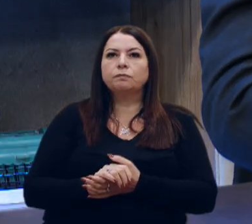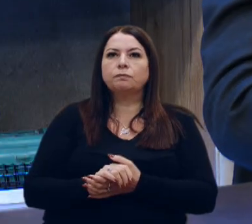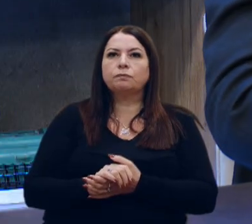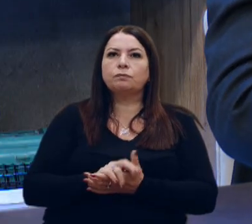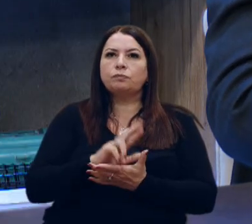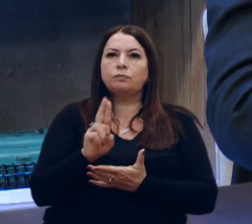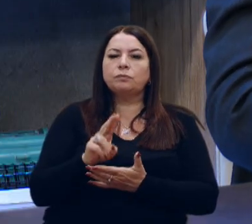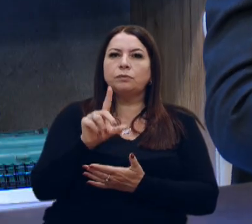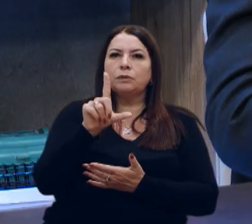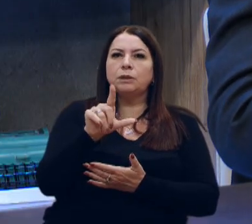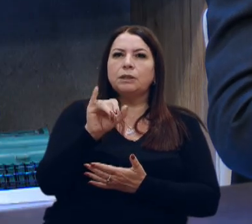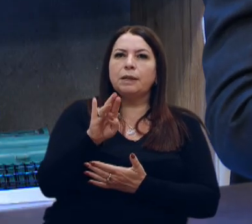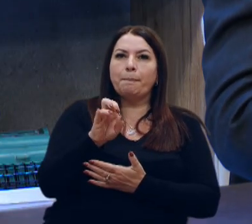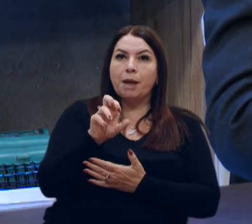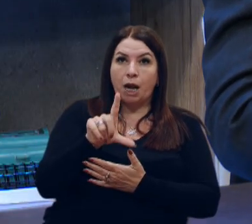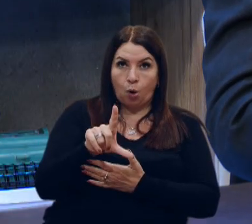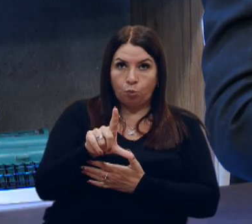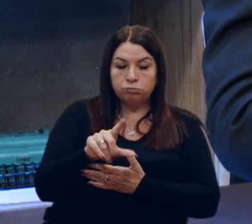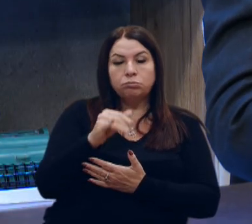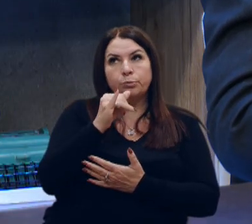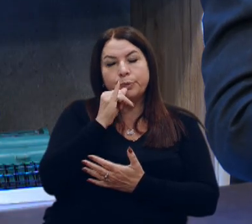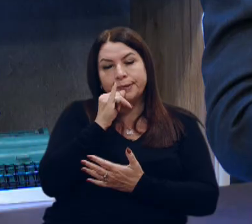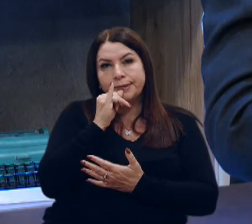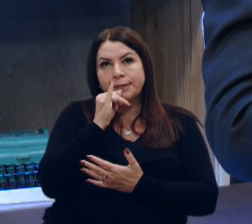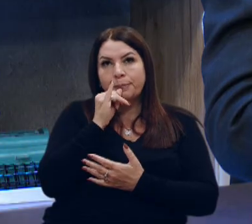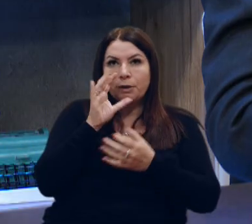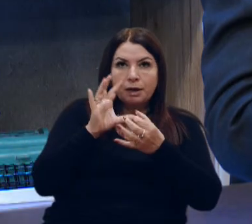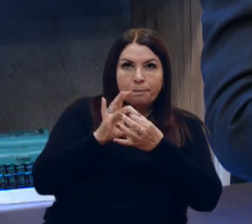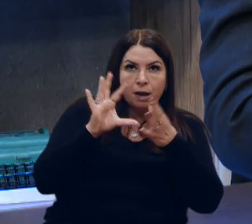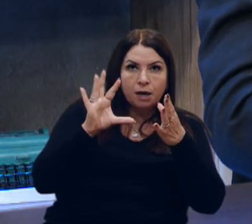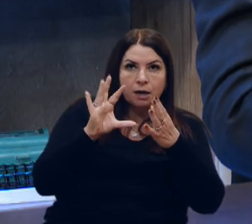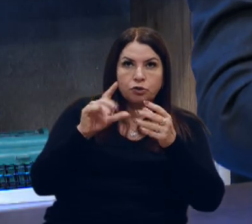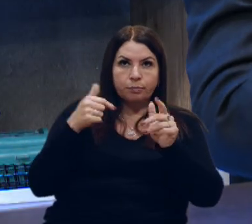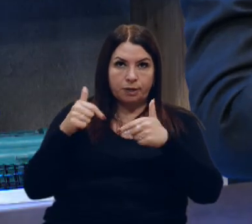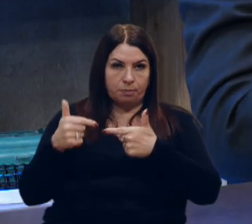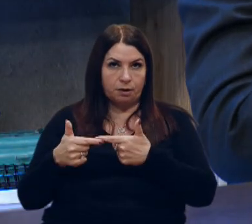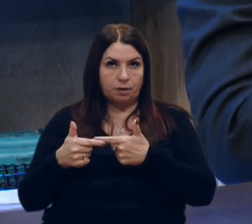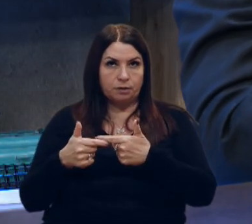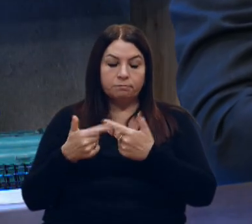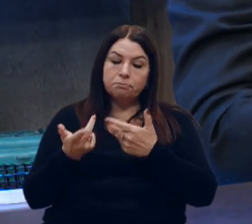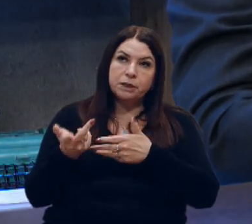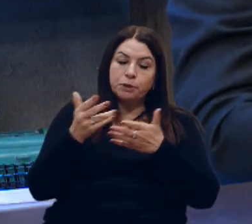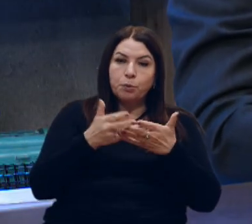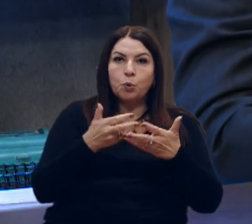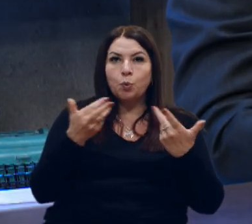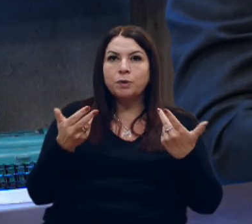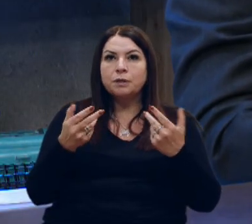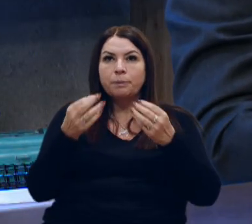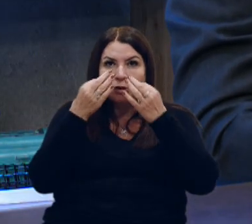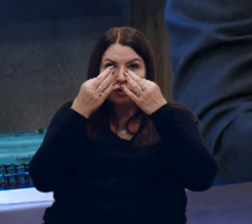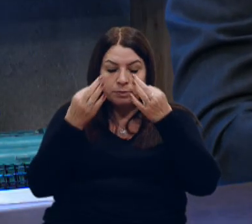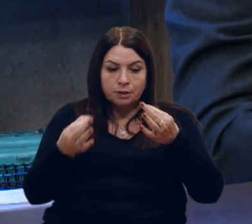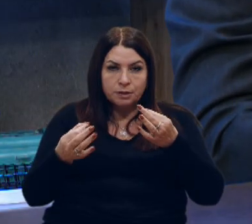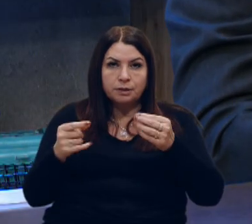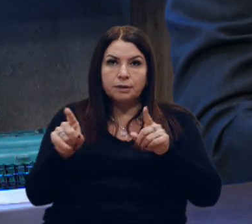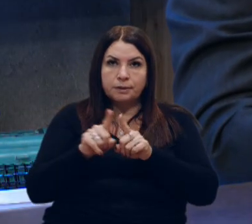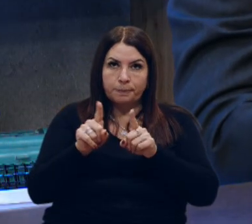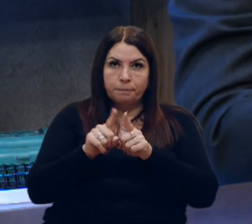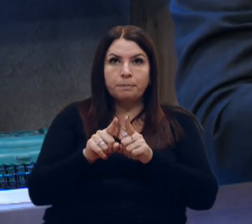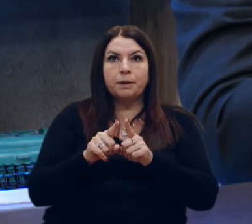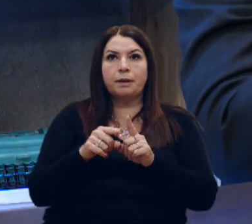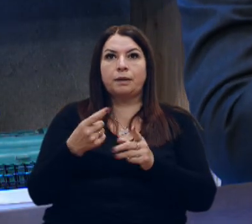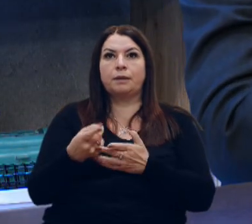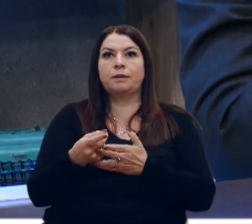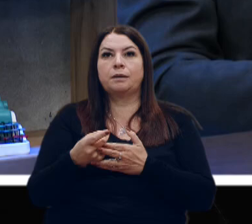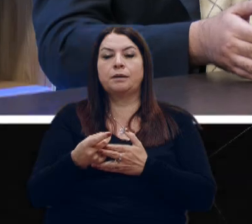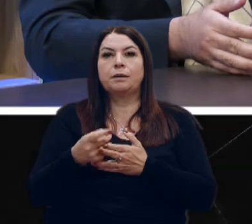termo liberal aqui num sentido de liberdade de atuação, mas algo que tem chamado a atenção também, e até o senhor